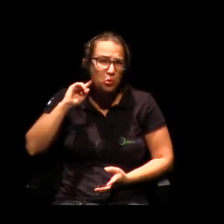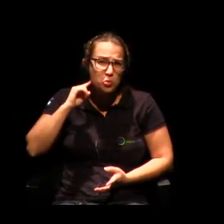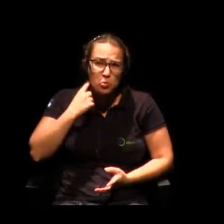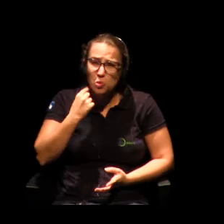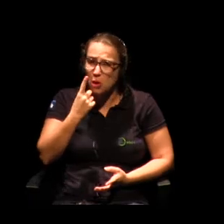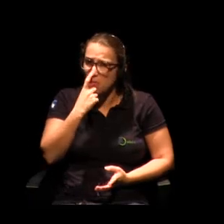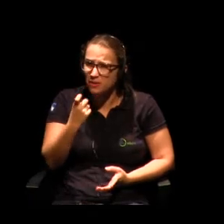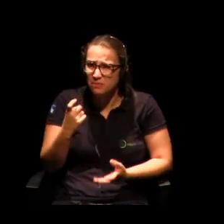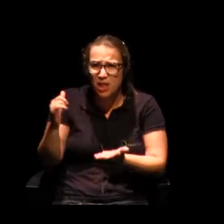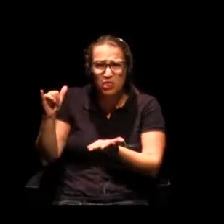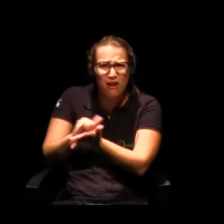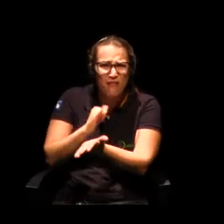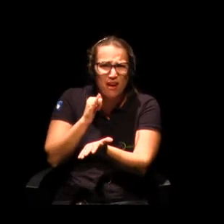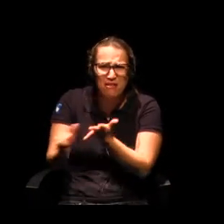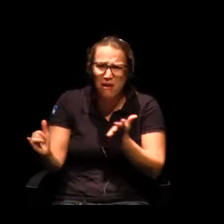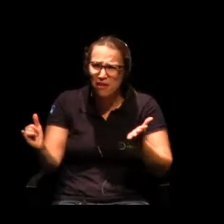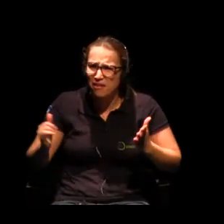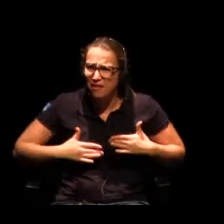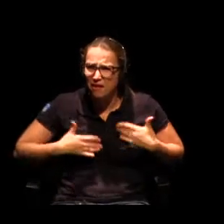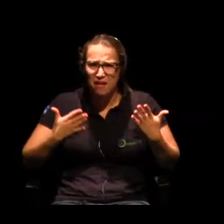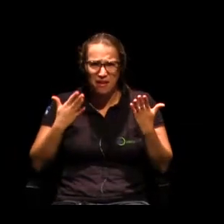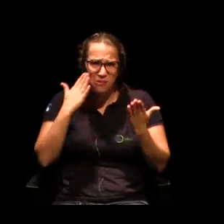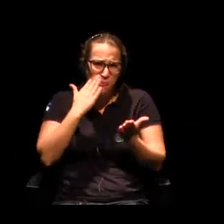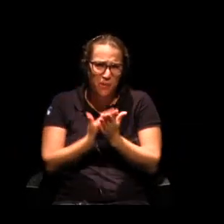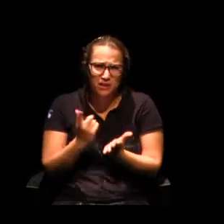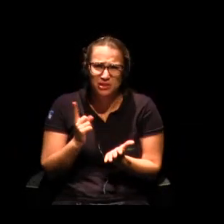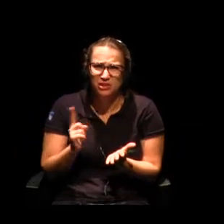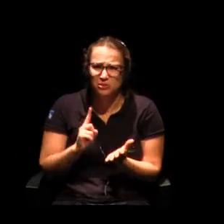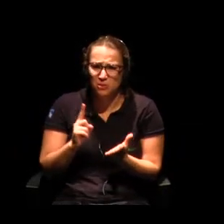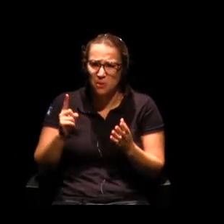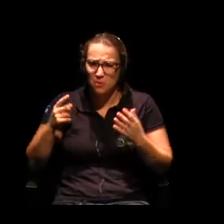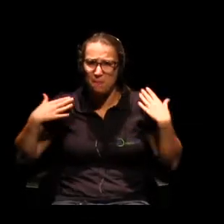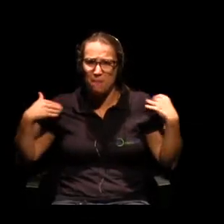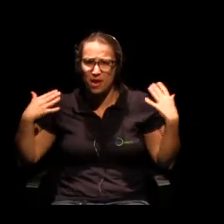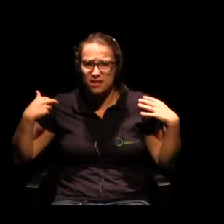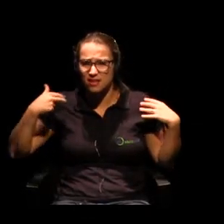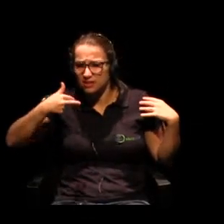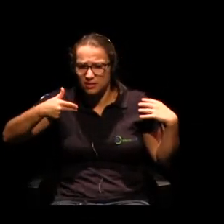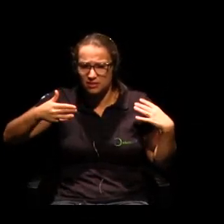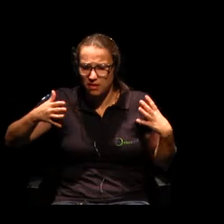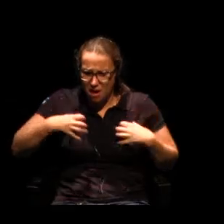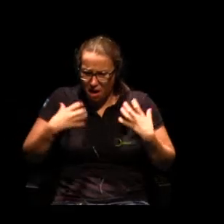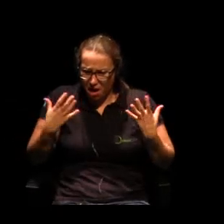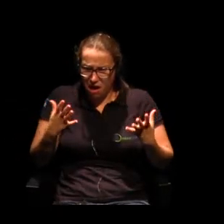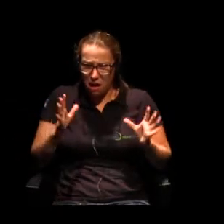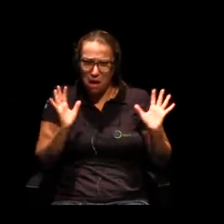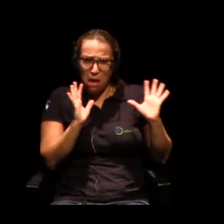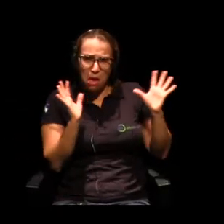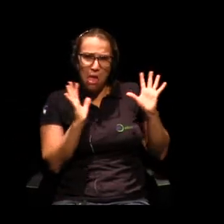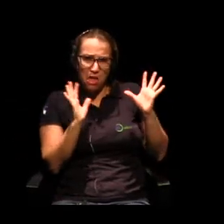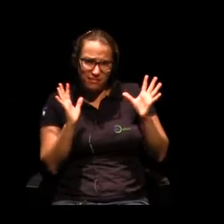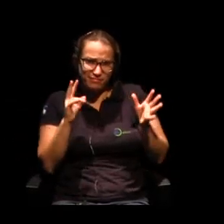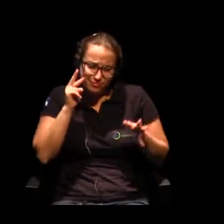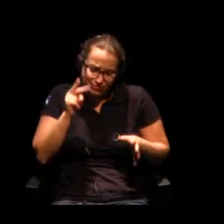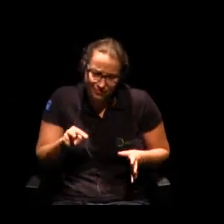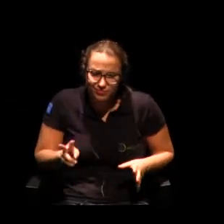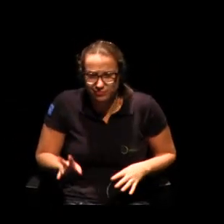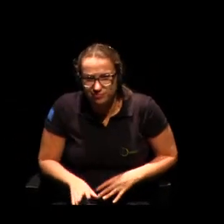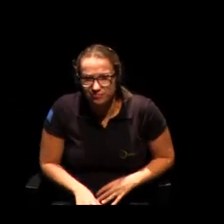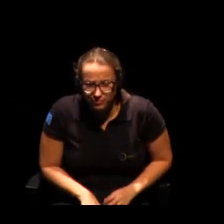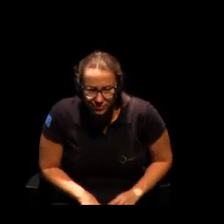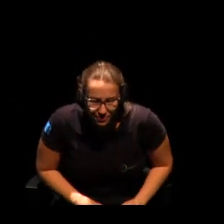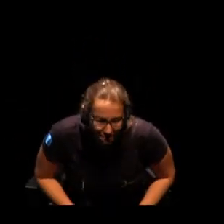esgoto na superfície do canal. Essa é a cidade de Nova York. É chocante passear no Brooklyn e olhar esse